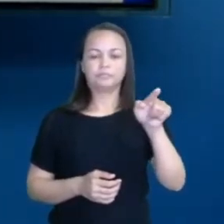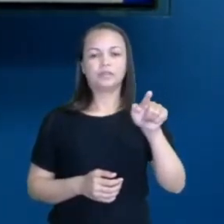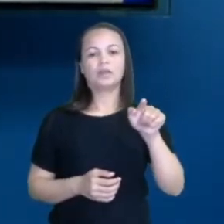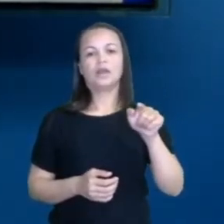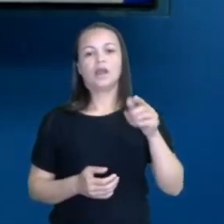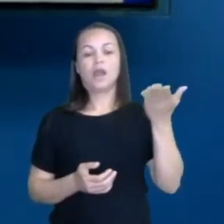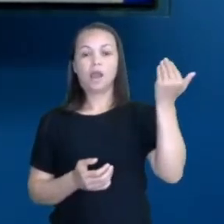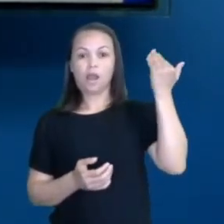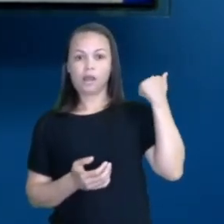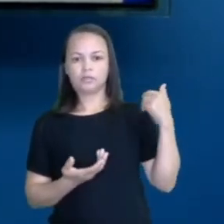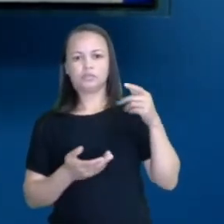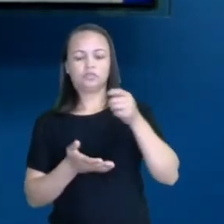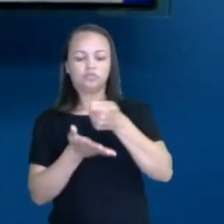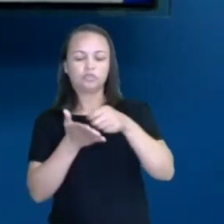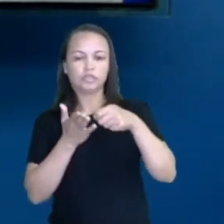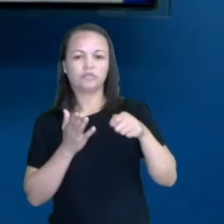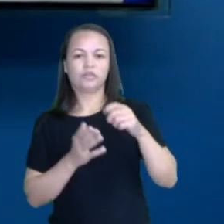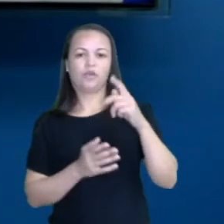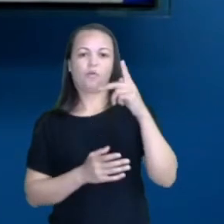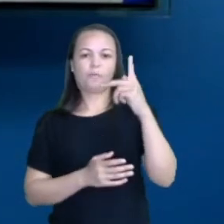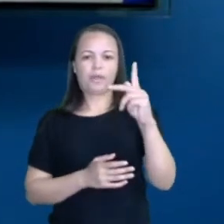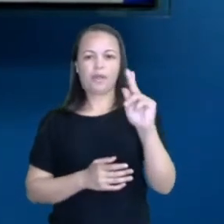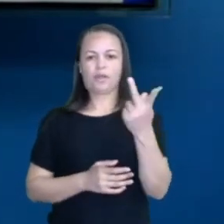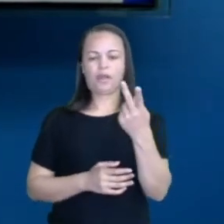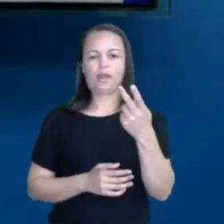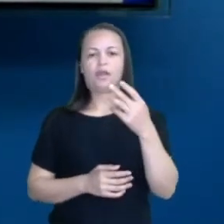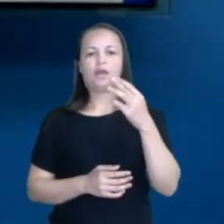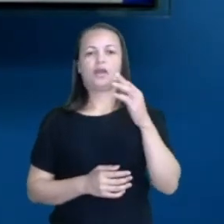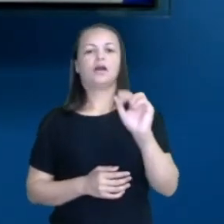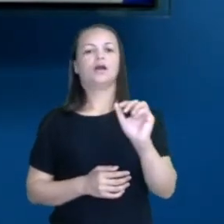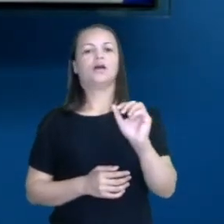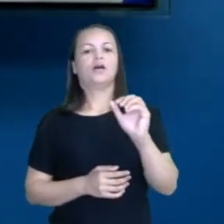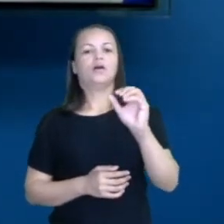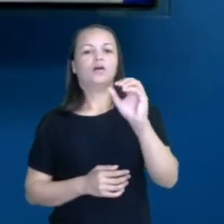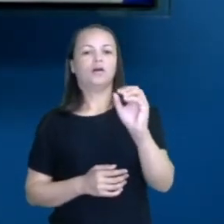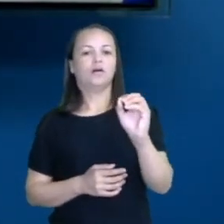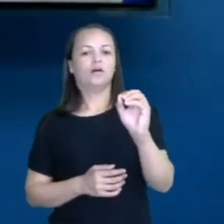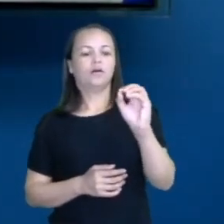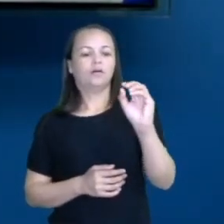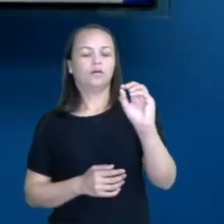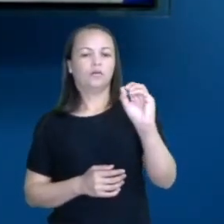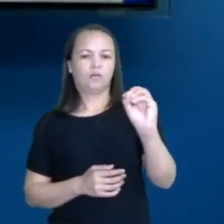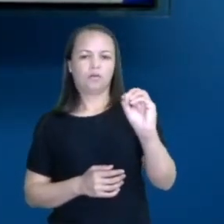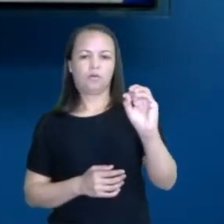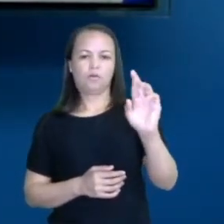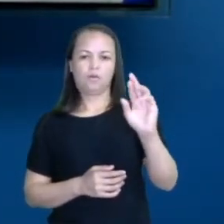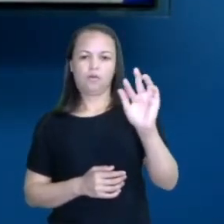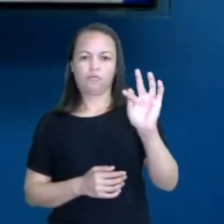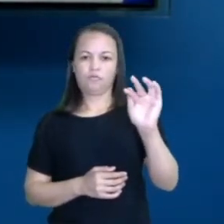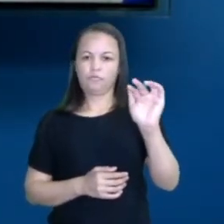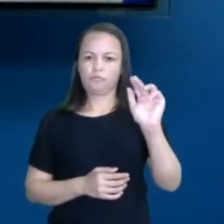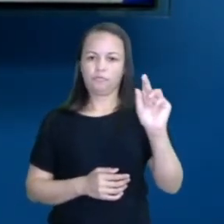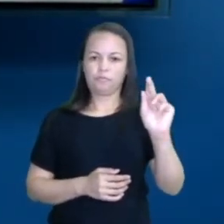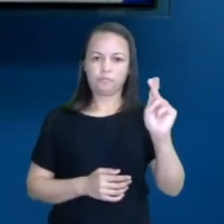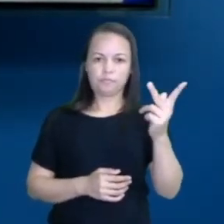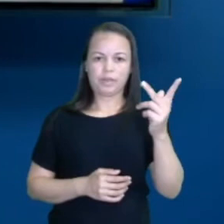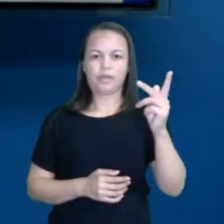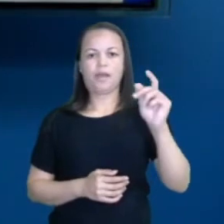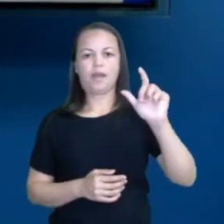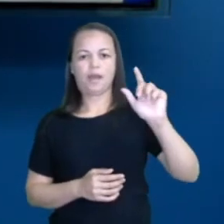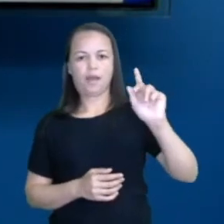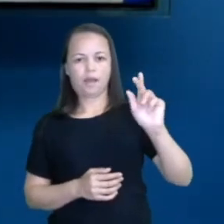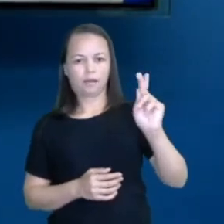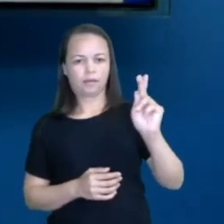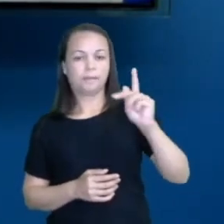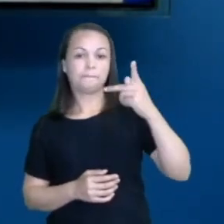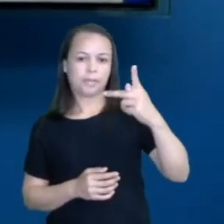que do período colonial até os dias atuais houve uma grande modificação na forma de você escrever o aquele, aquela, que hoje nós escrevemos